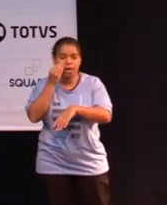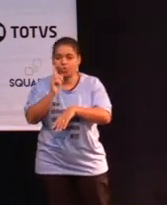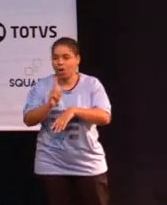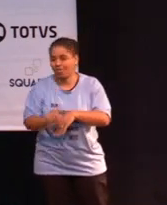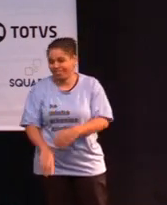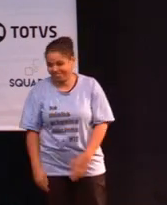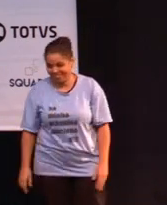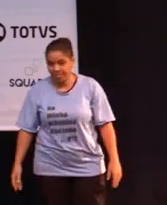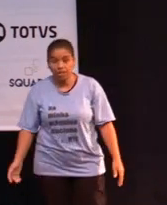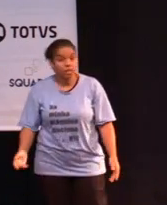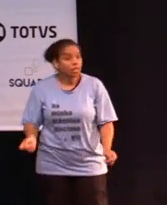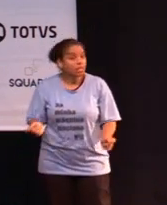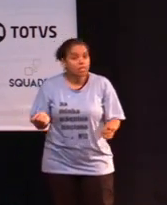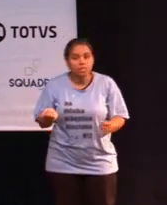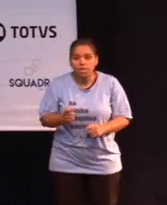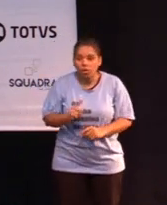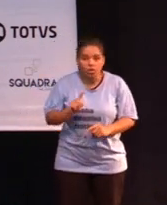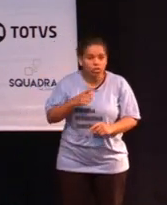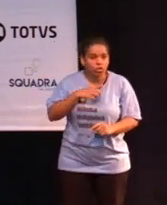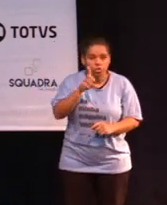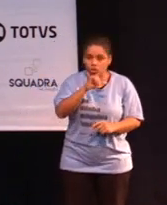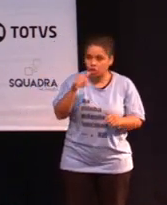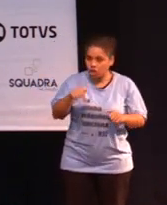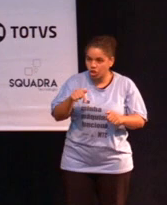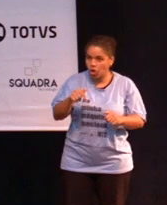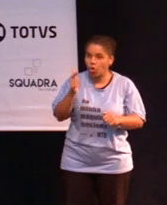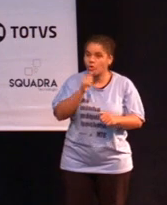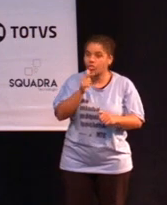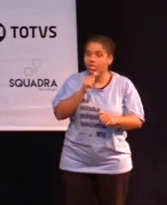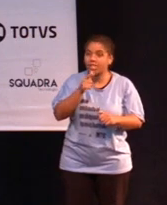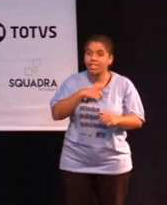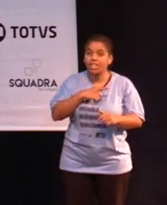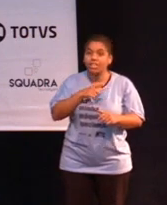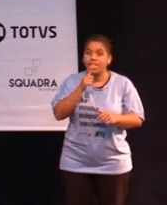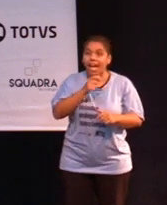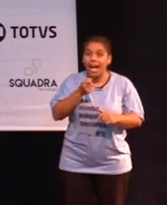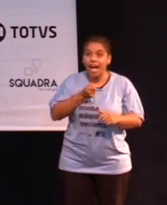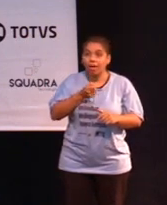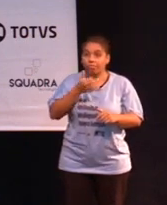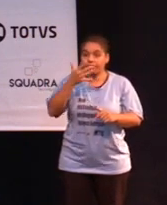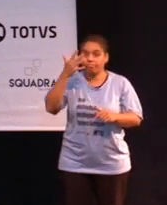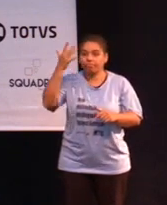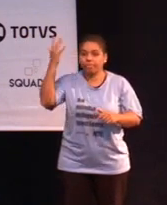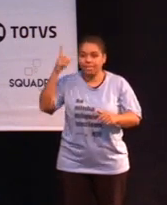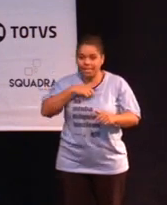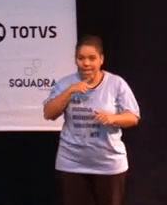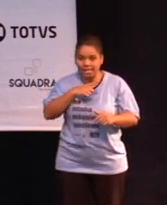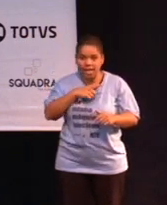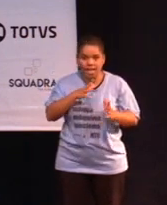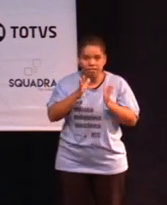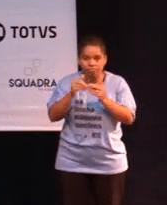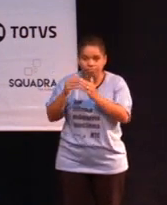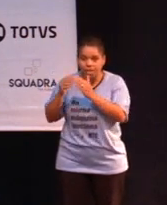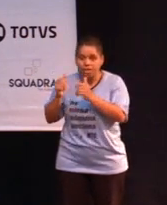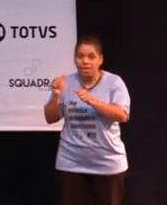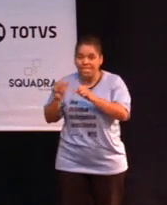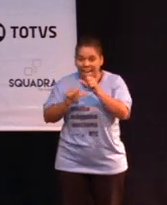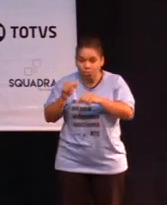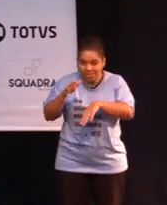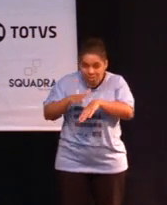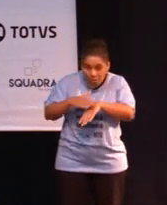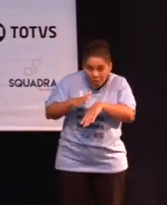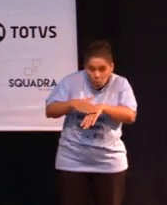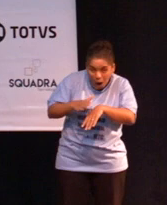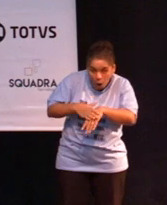condições hoje nos dias de hoje gente suportar velocidade que está acontecendo demanda fazendo a atualização anual